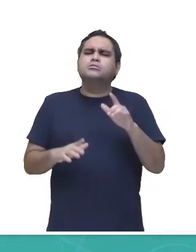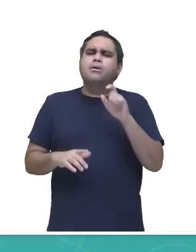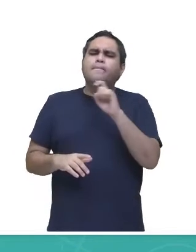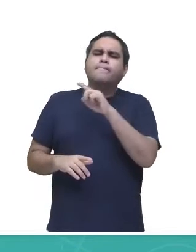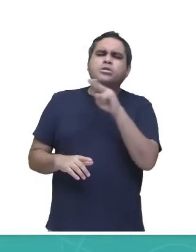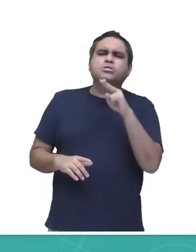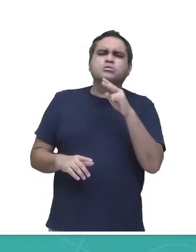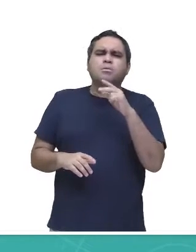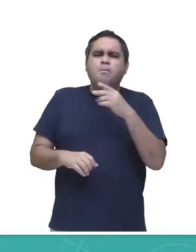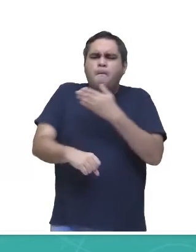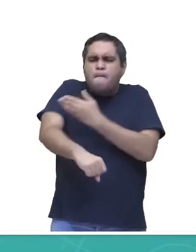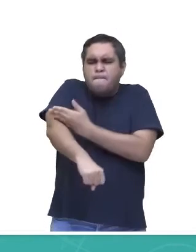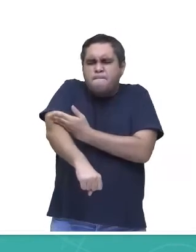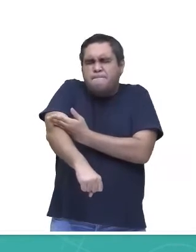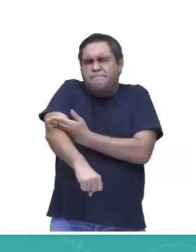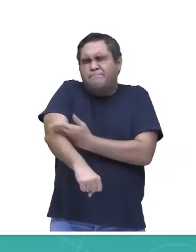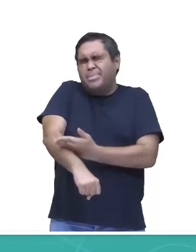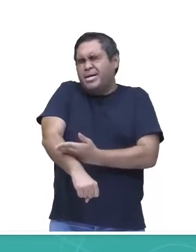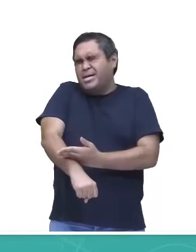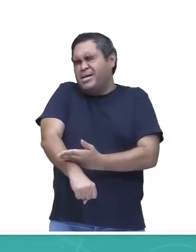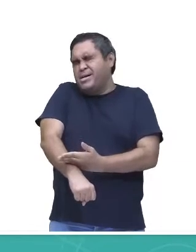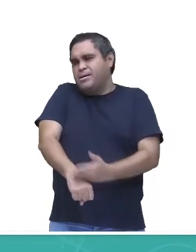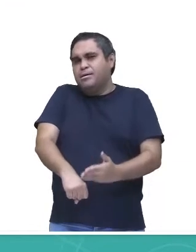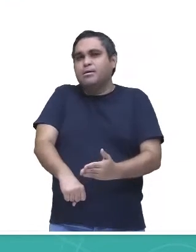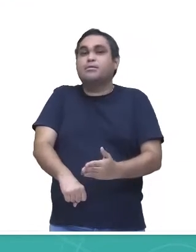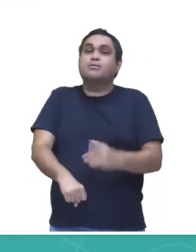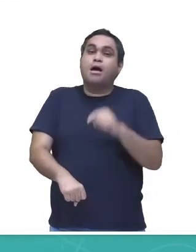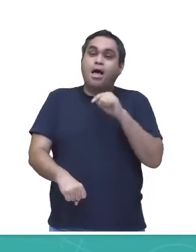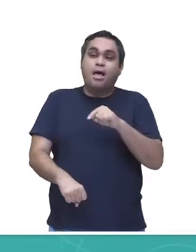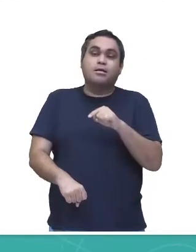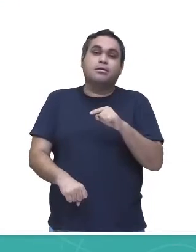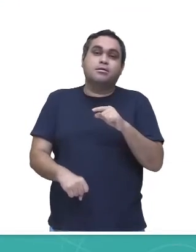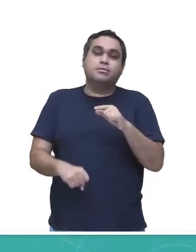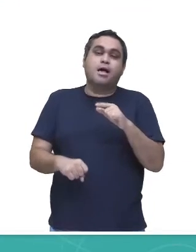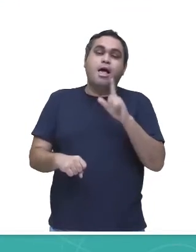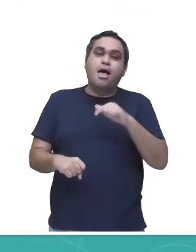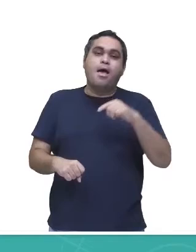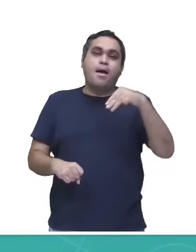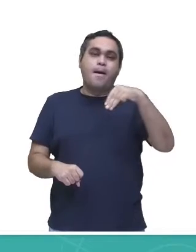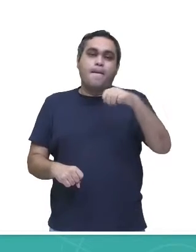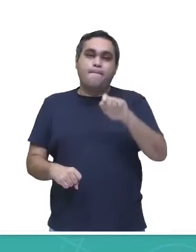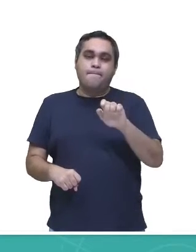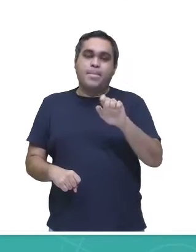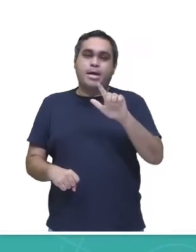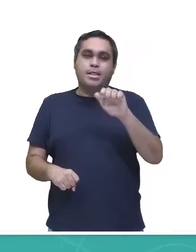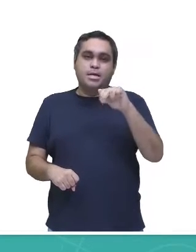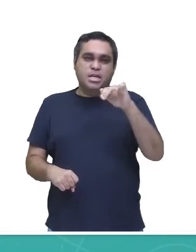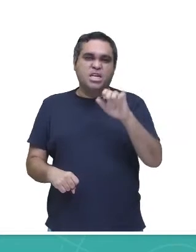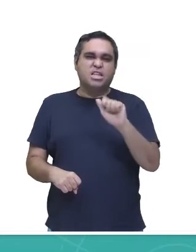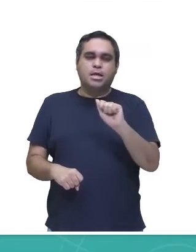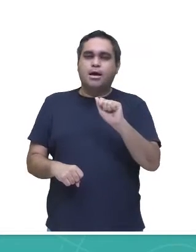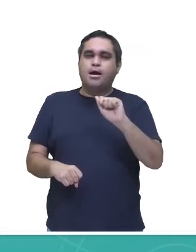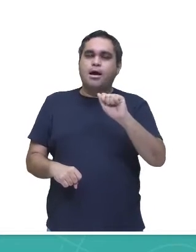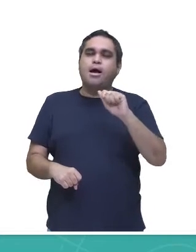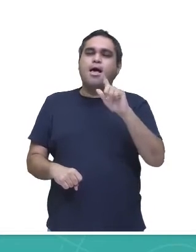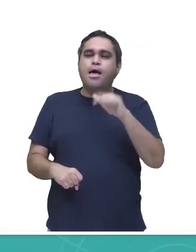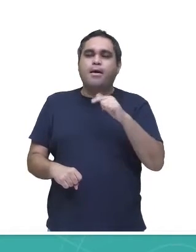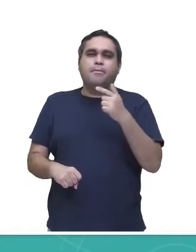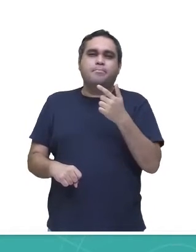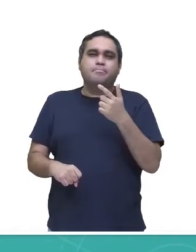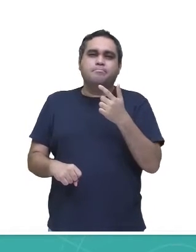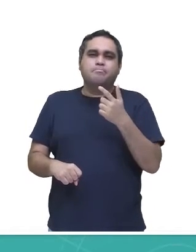pessoas, elas têm uma produção de melanina muito baixa, né? Então a gente tem ali a pele da pessoa é bem branca,